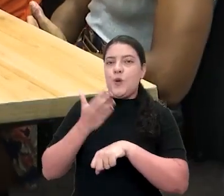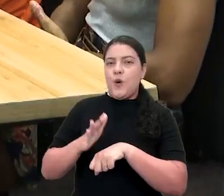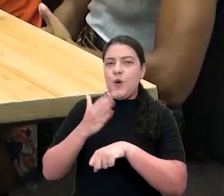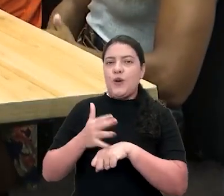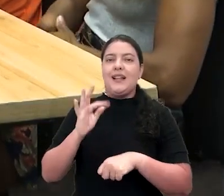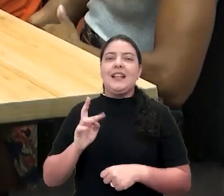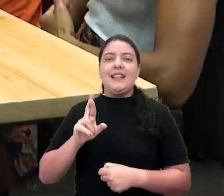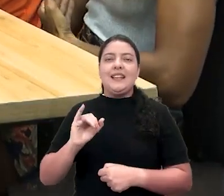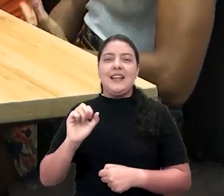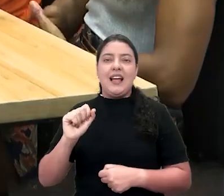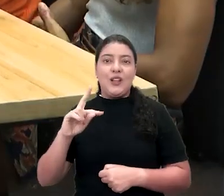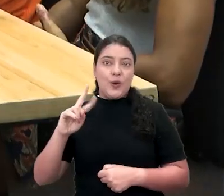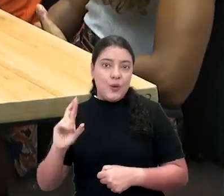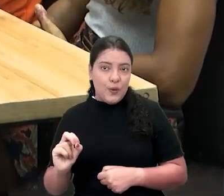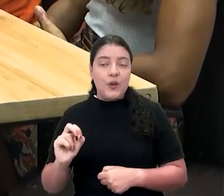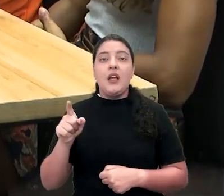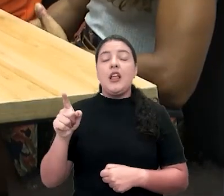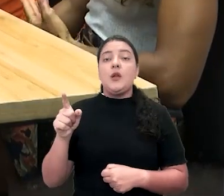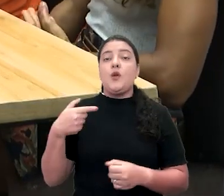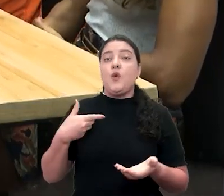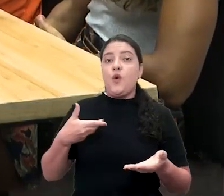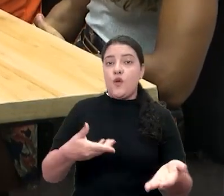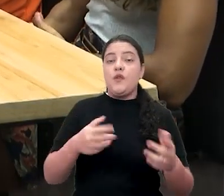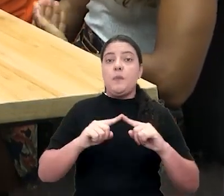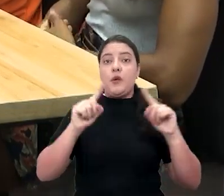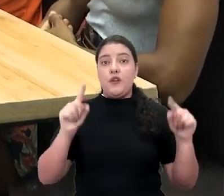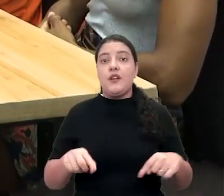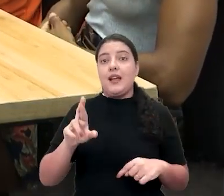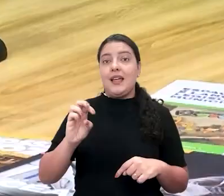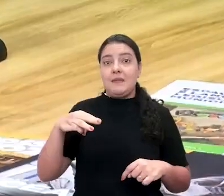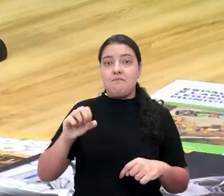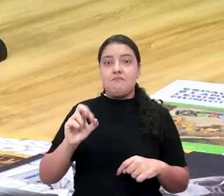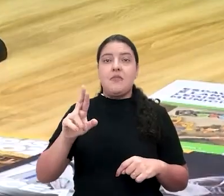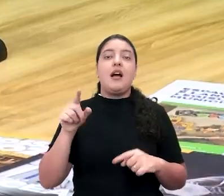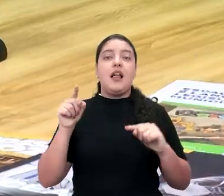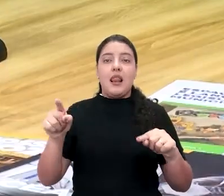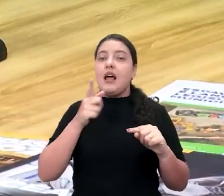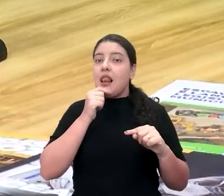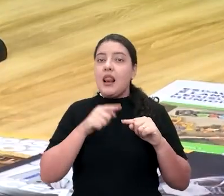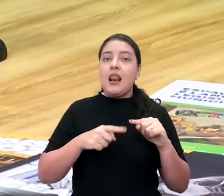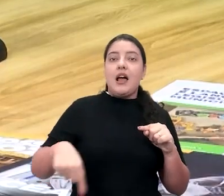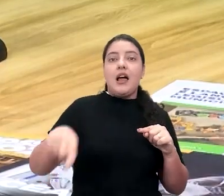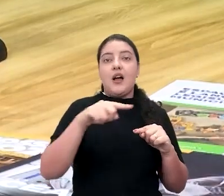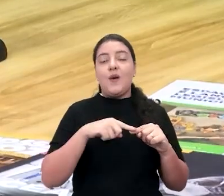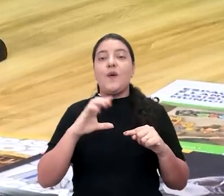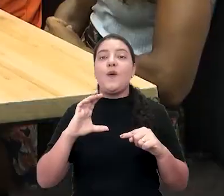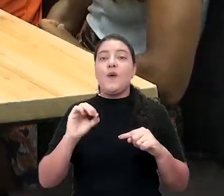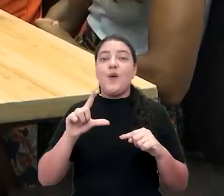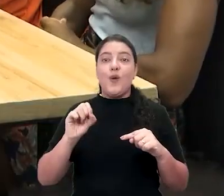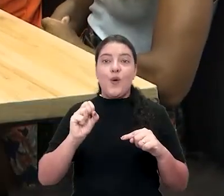fazia triatlo. E aí ele me fez um convite para conhecer o projeto Remar, que era desenvolvido lá na Lagoa do Colosso, onde a gente se